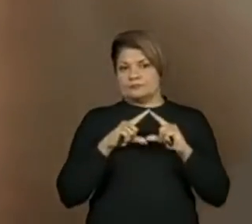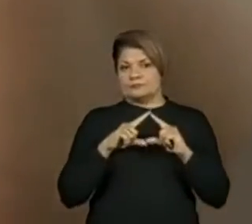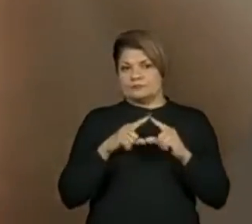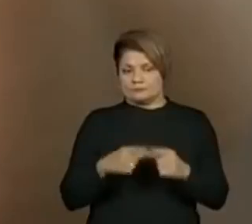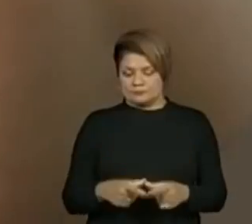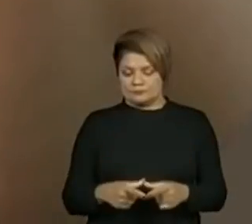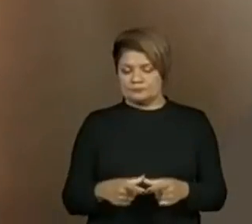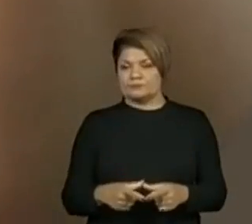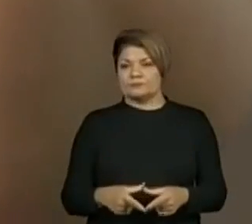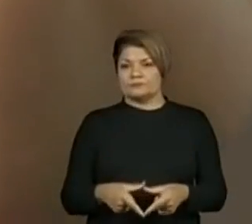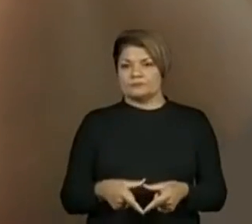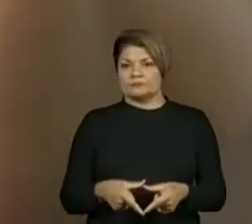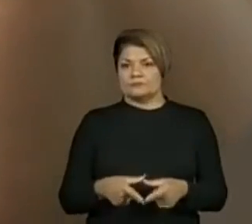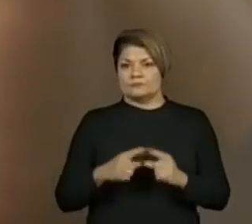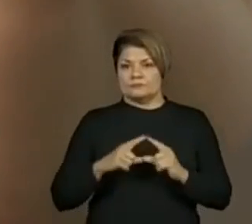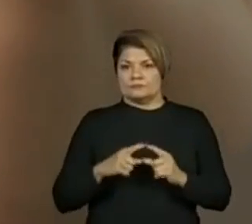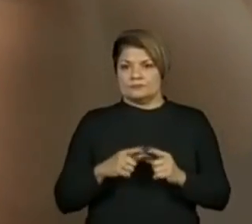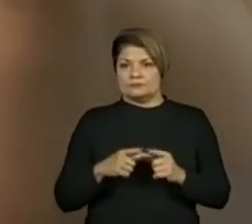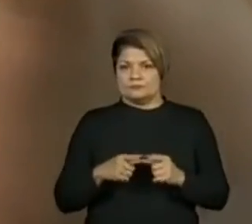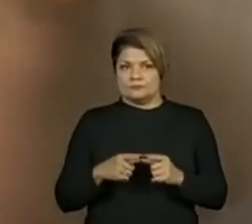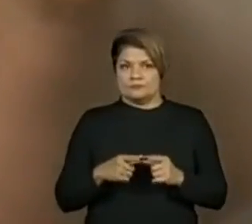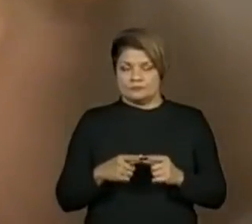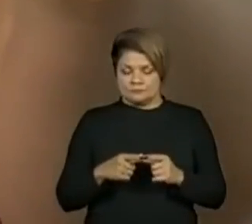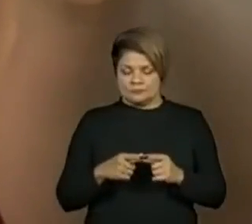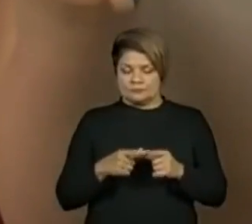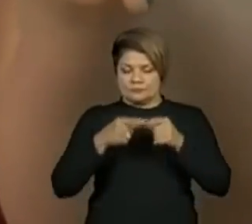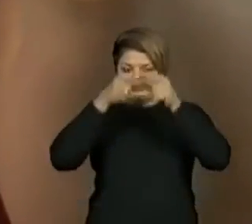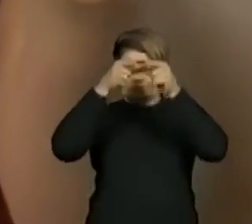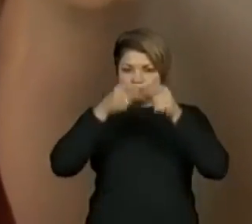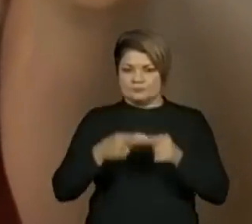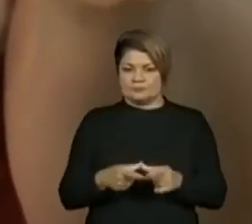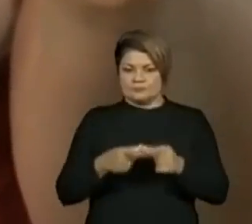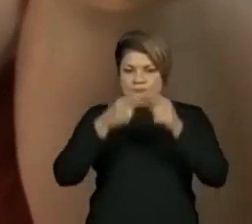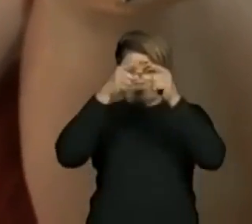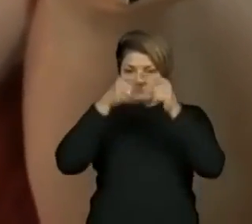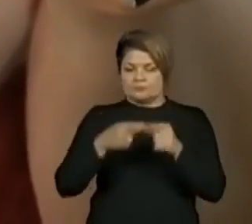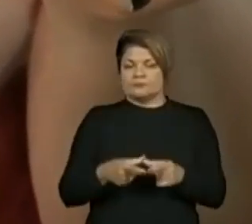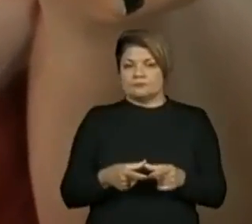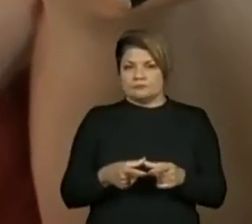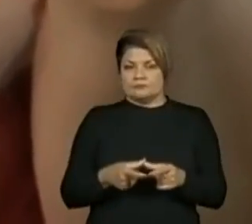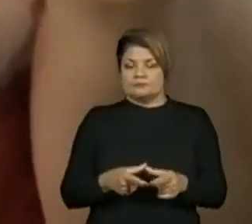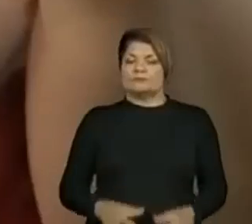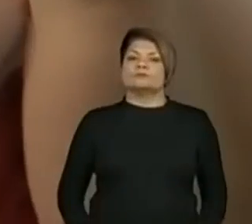lembro. Vê aí no seu material se tinha um prisma como esse, lá no material do Emerson.